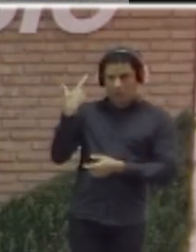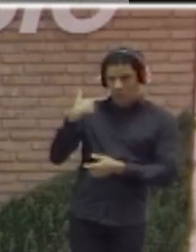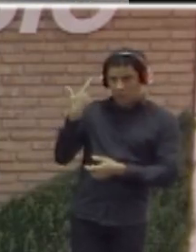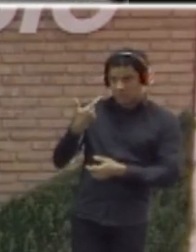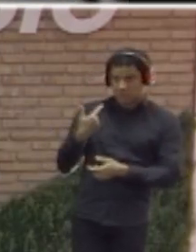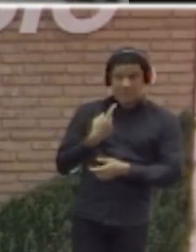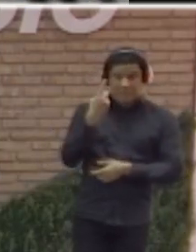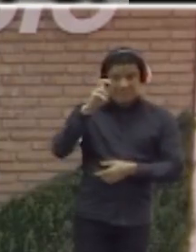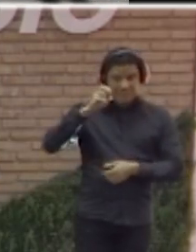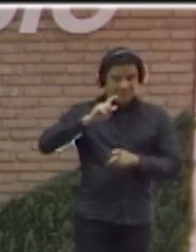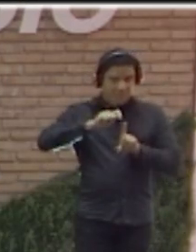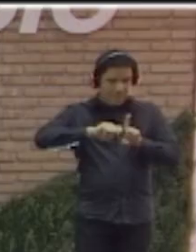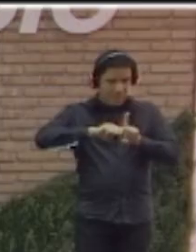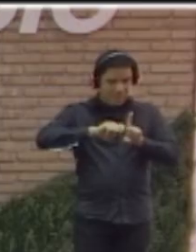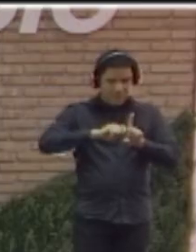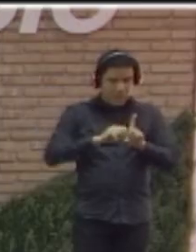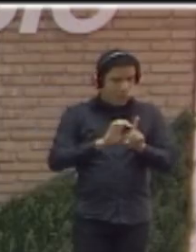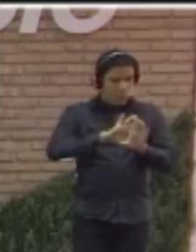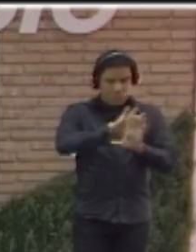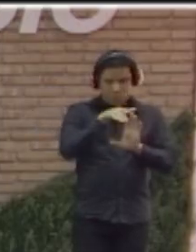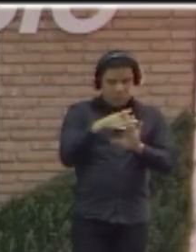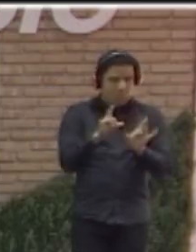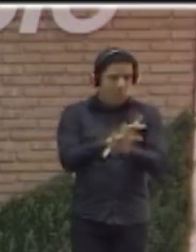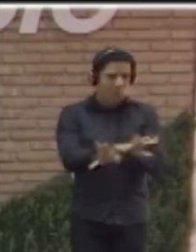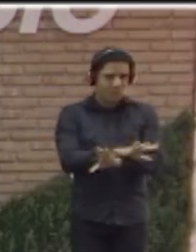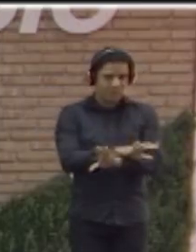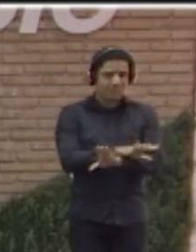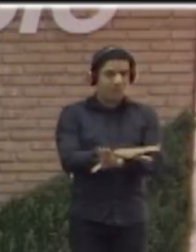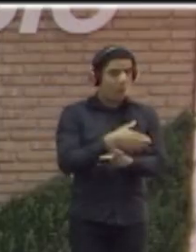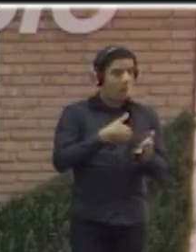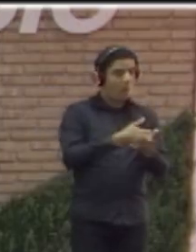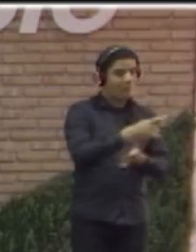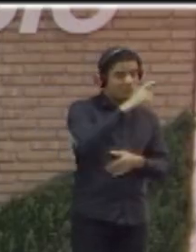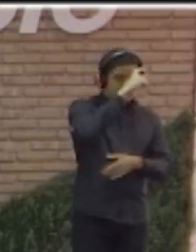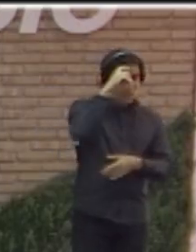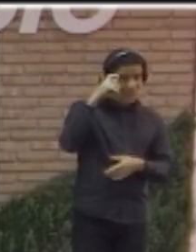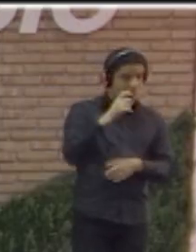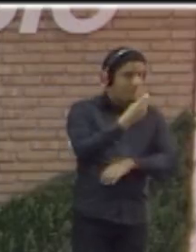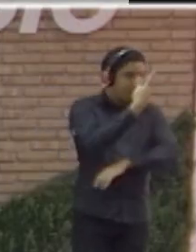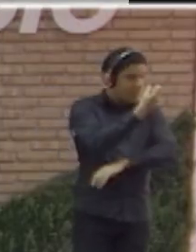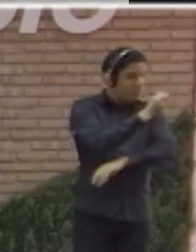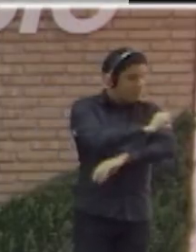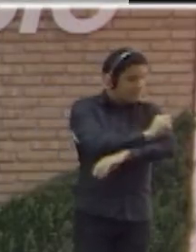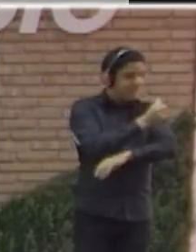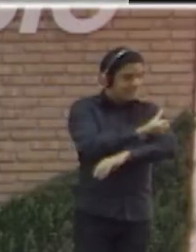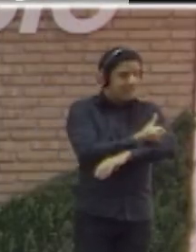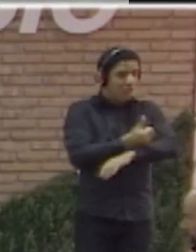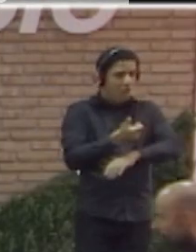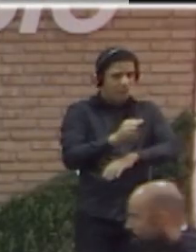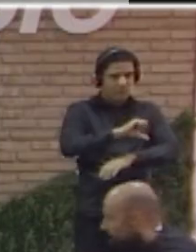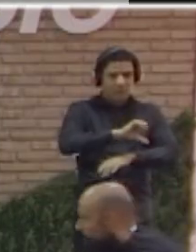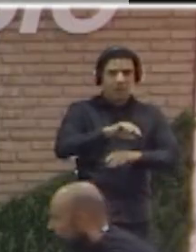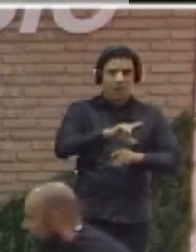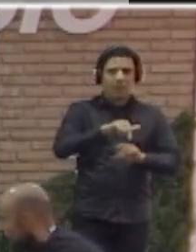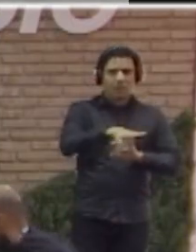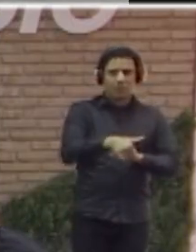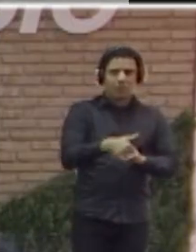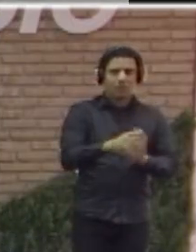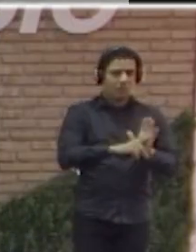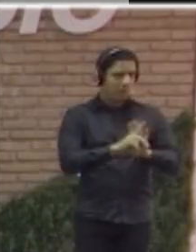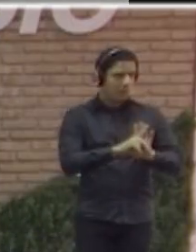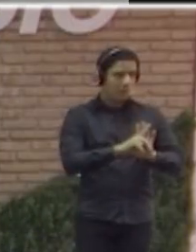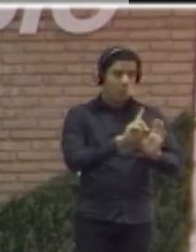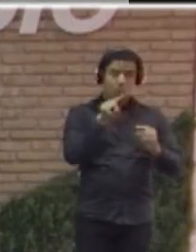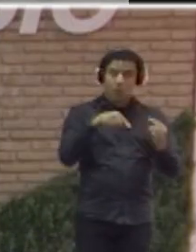tudo. Acreditem ou não, nós começamos em janeiro de 1999 com os planos. A intenção anterior era